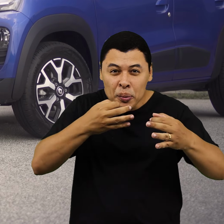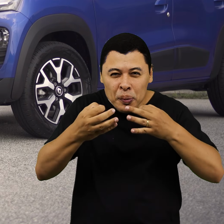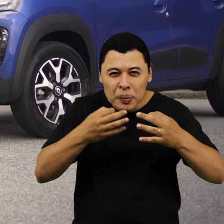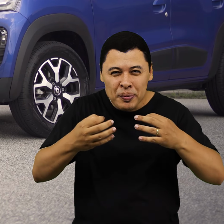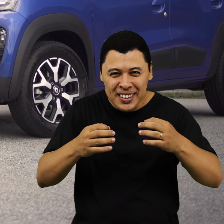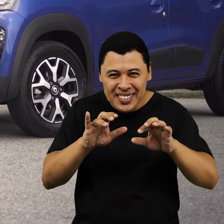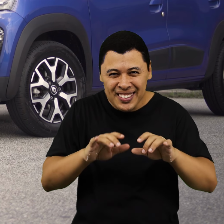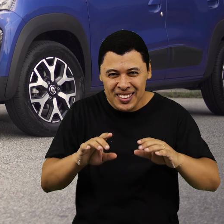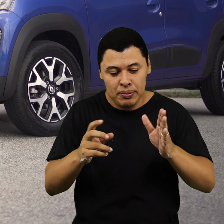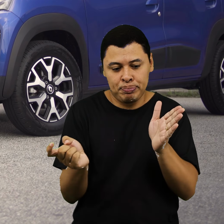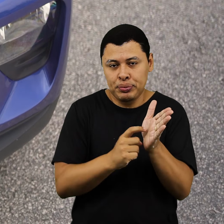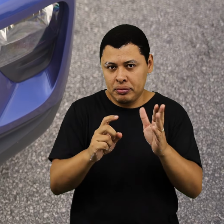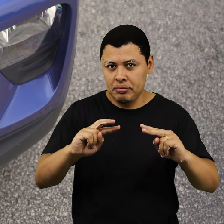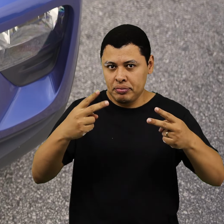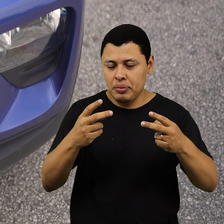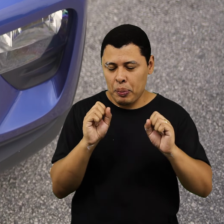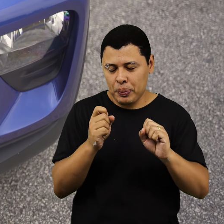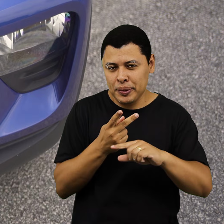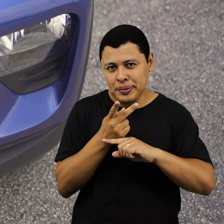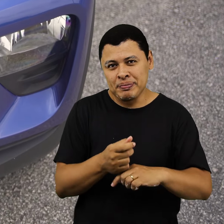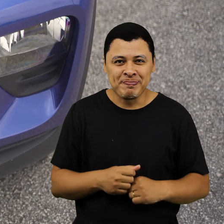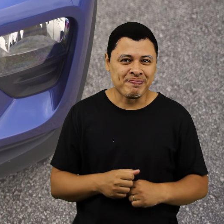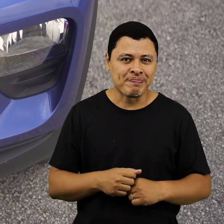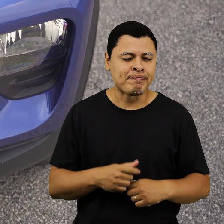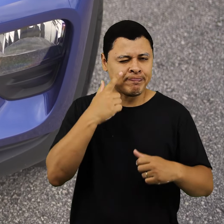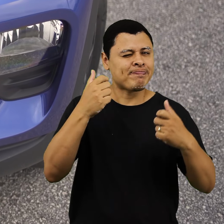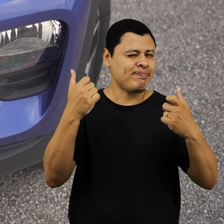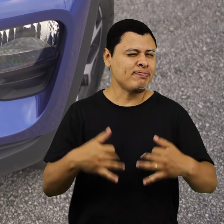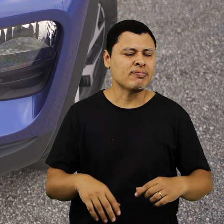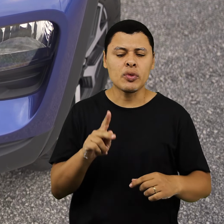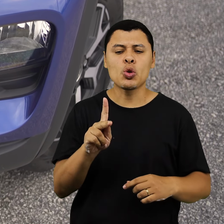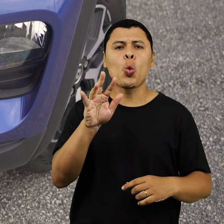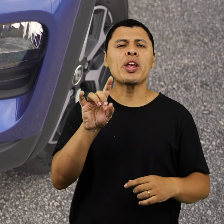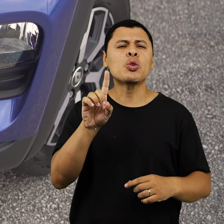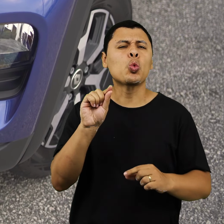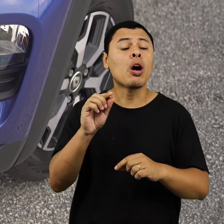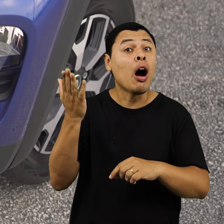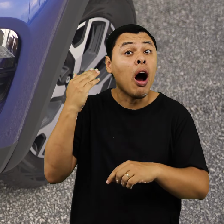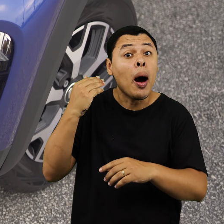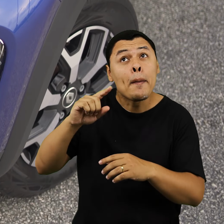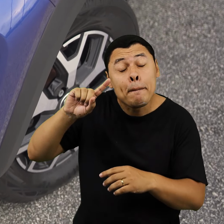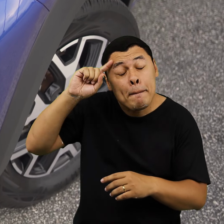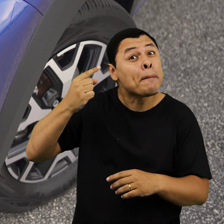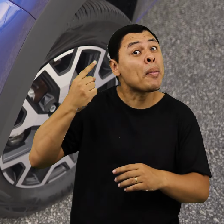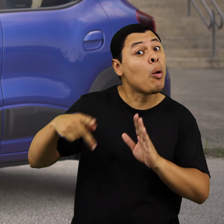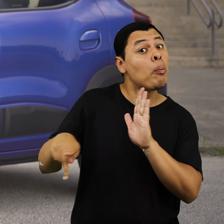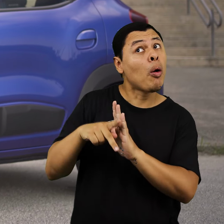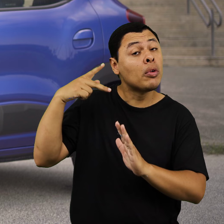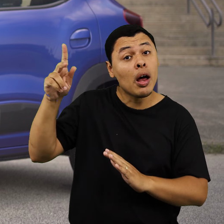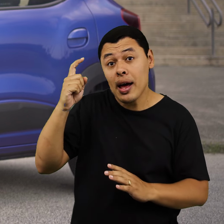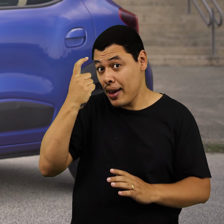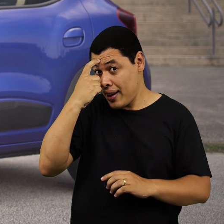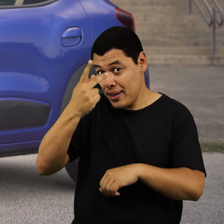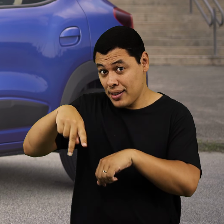em destaque na área dos comentários do vídeo. Agora vamos entender um pouquinho melhor o que é o Kwid, né? Muita gente sabe, um projeto originalmente feito para o mercado indiano, mas